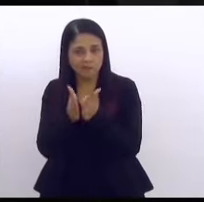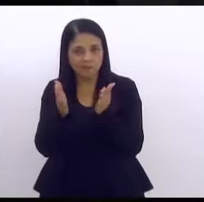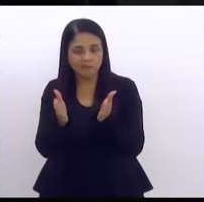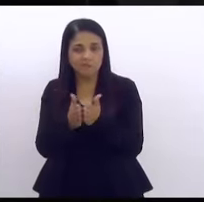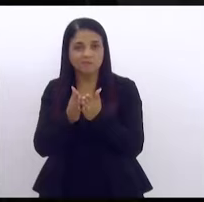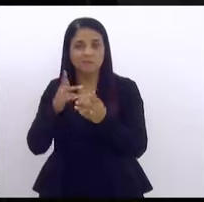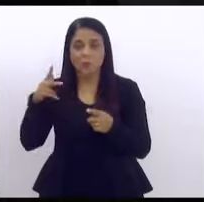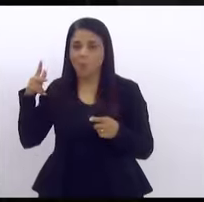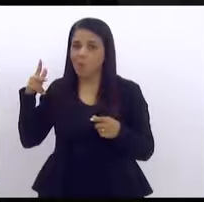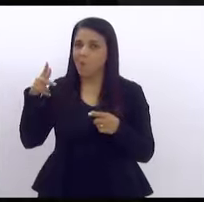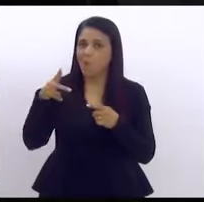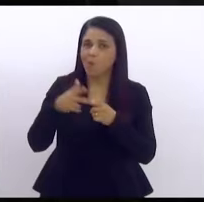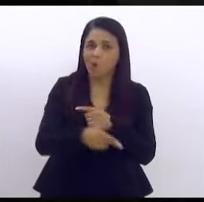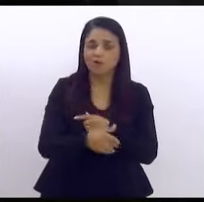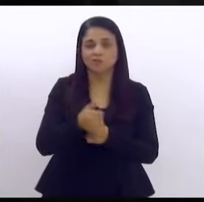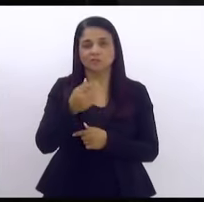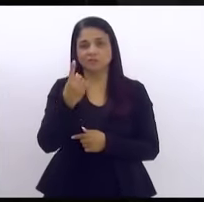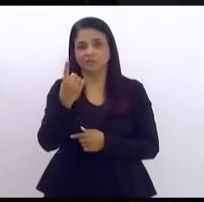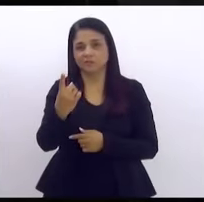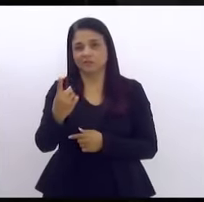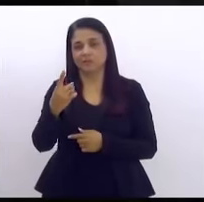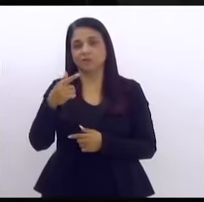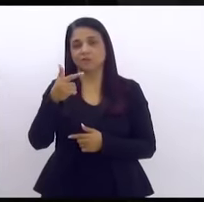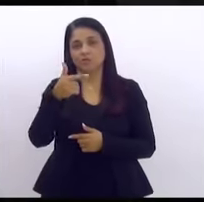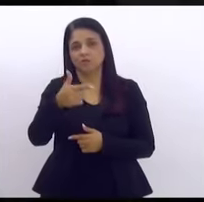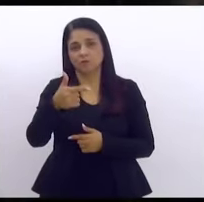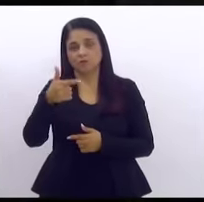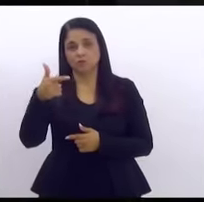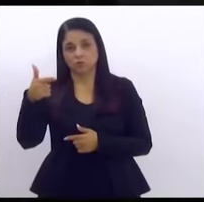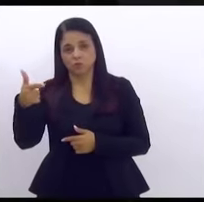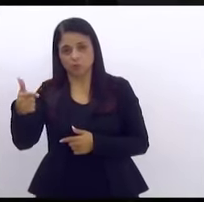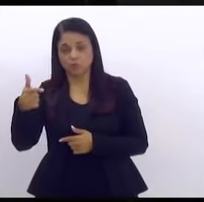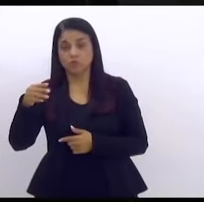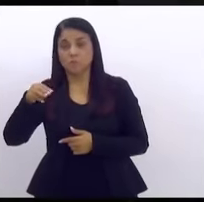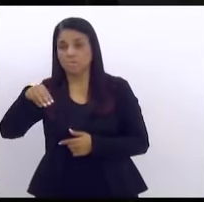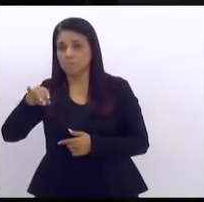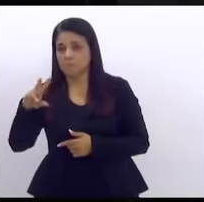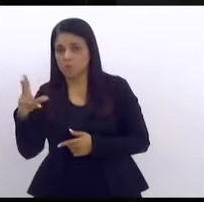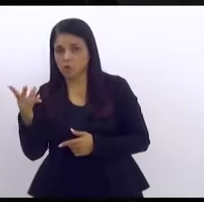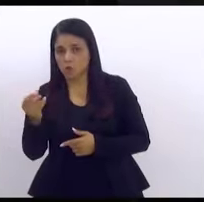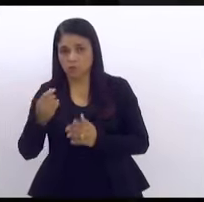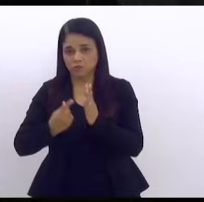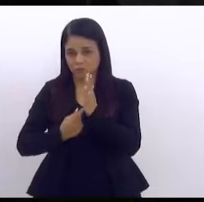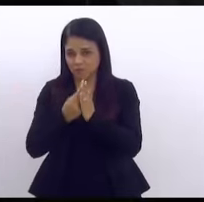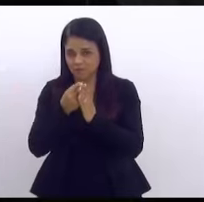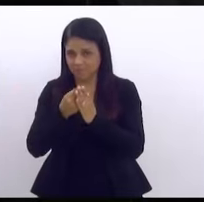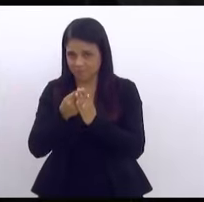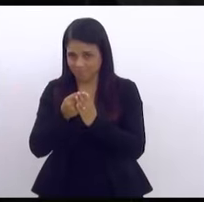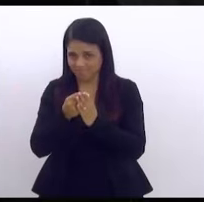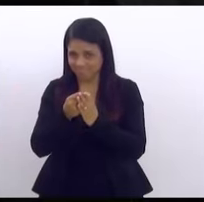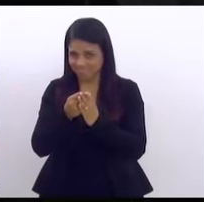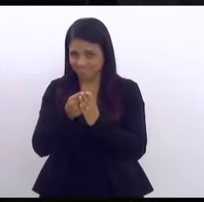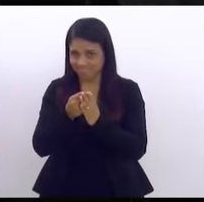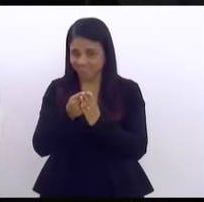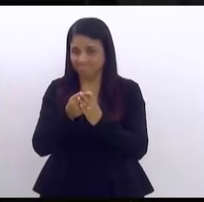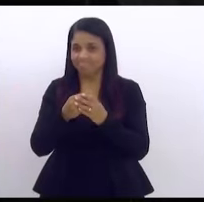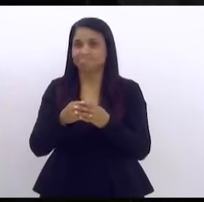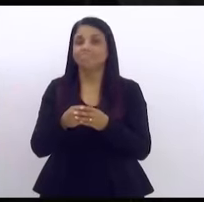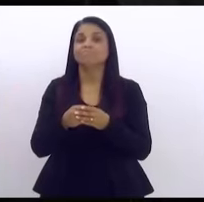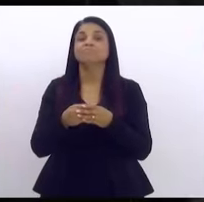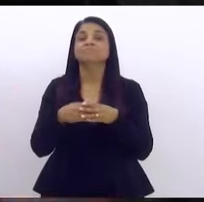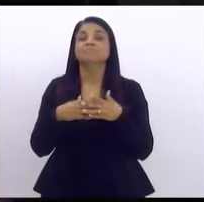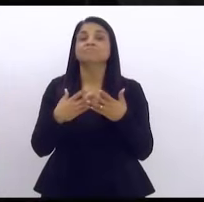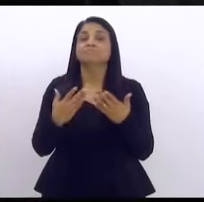um corte de 122 milhões nesse orçamento. Ou seja,